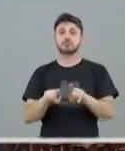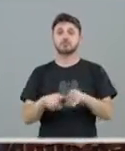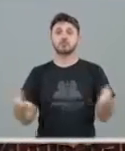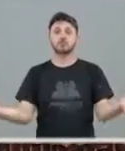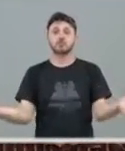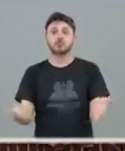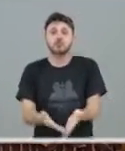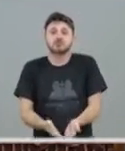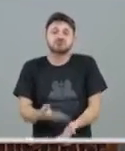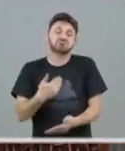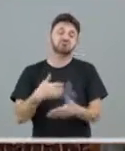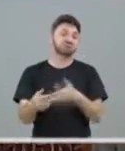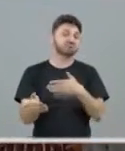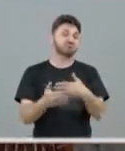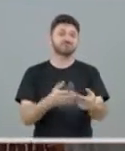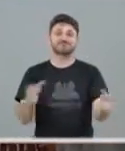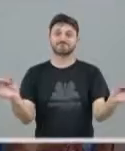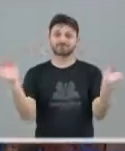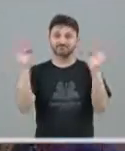hoje não